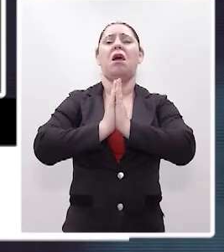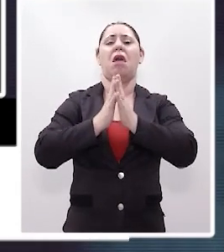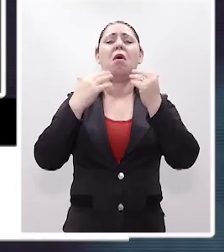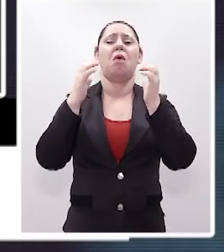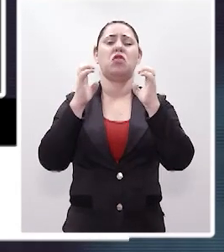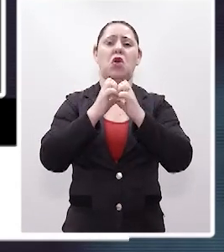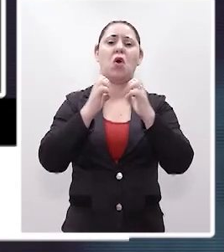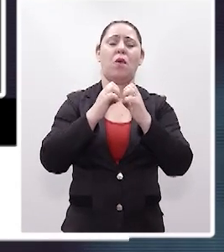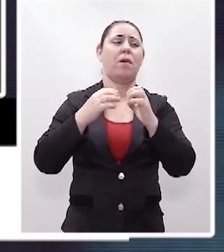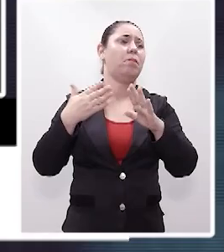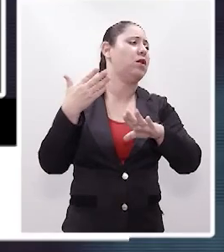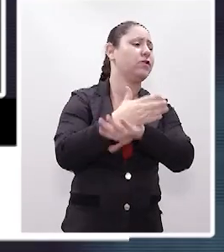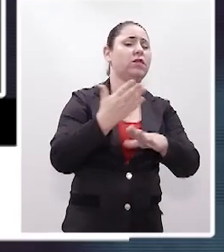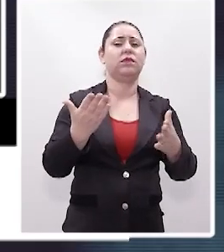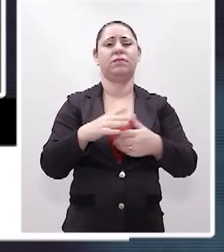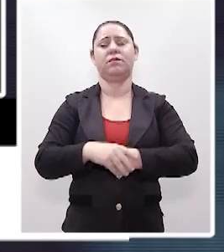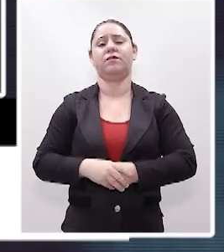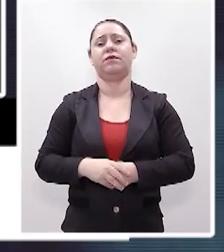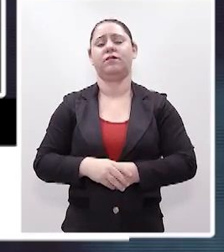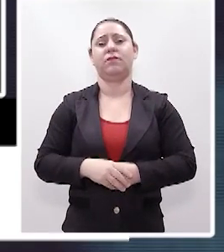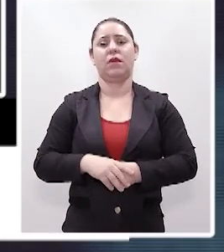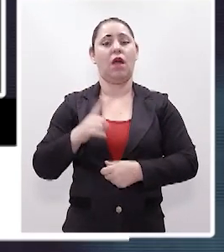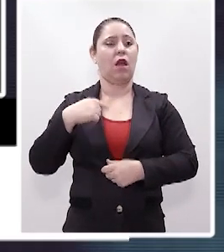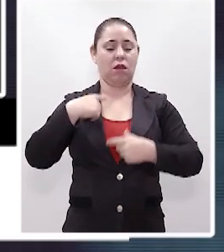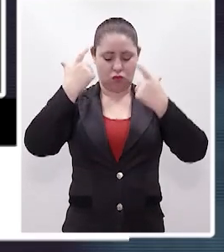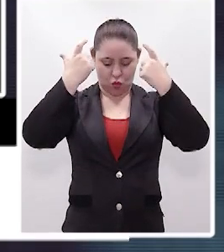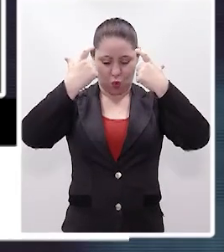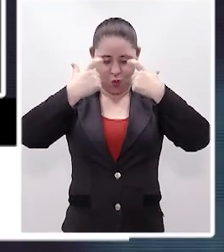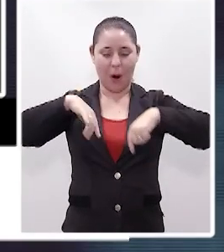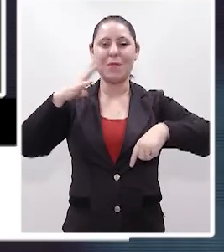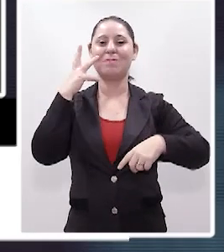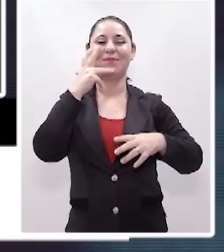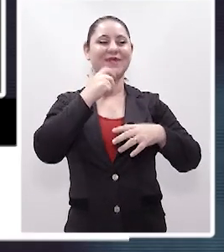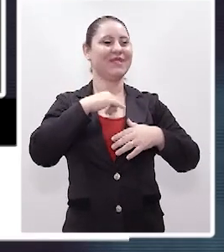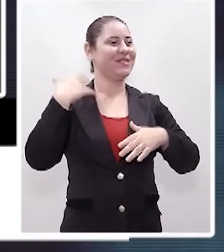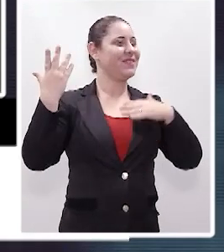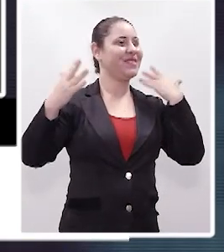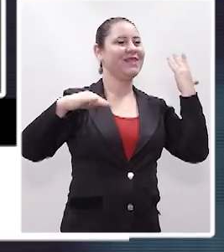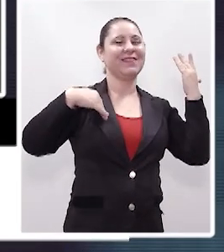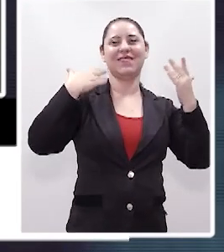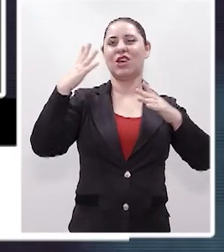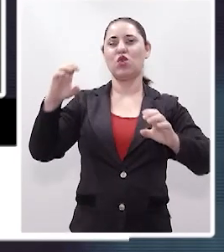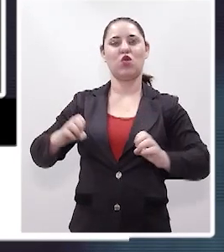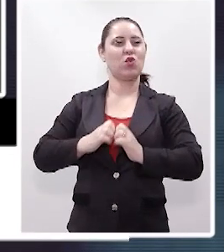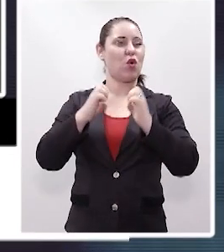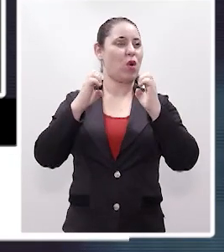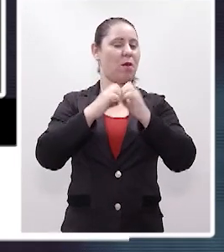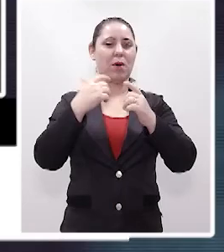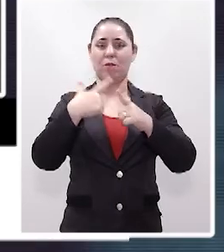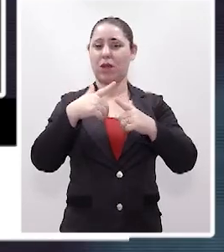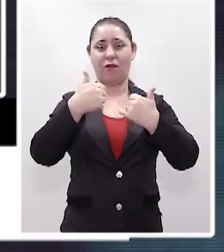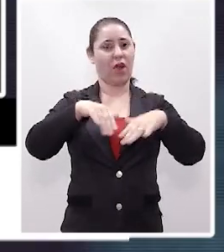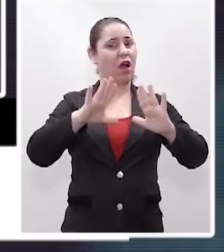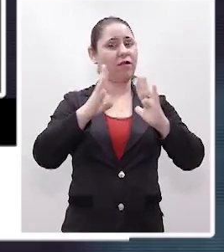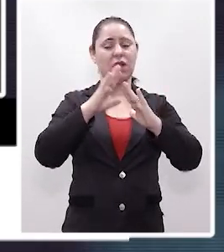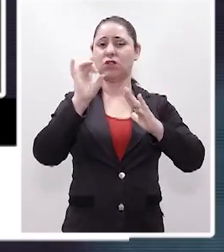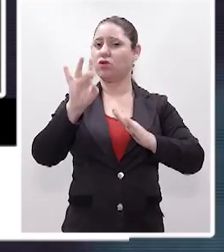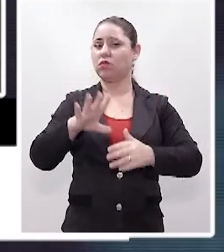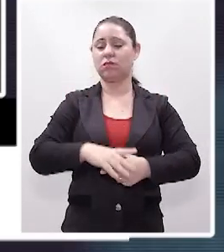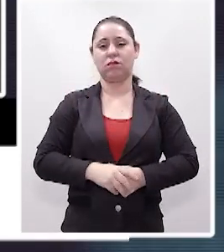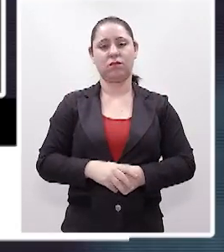shopping. O negócio era pôr uma roupa bonitinha e passear no shopping, era isso, porque até então ficava em